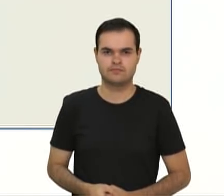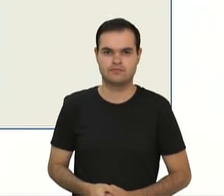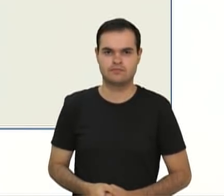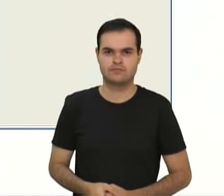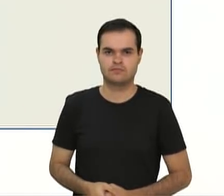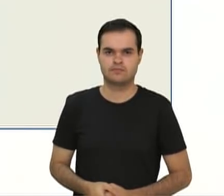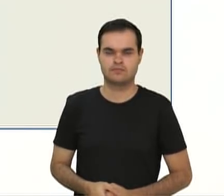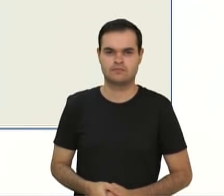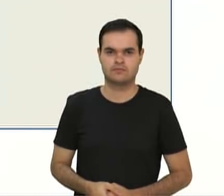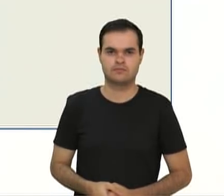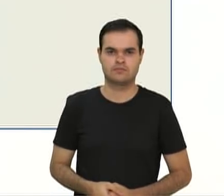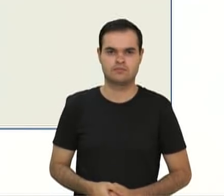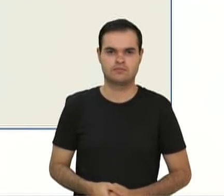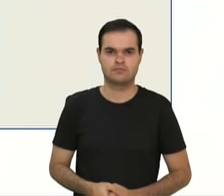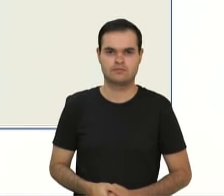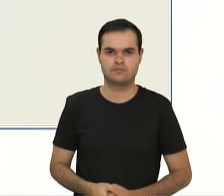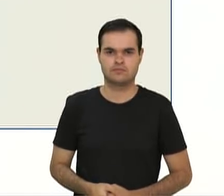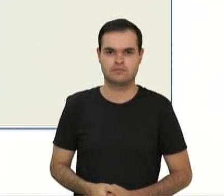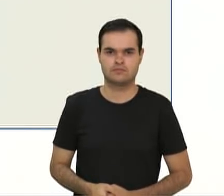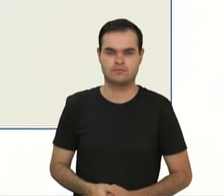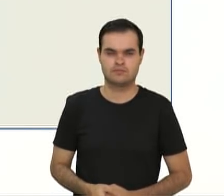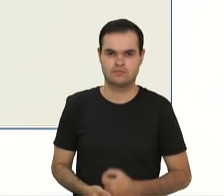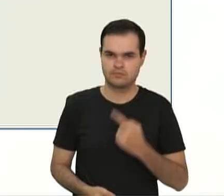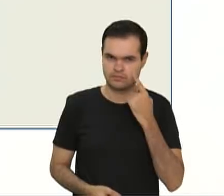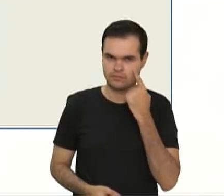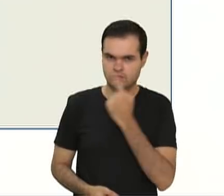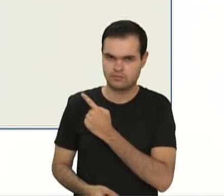Veja só a questão de oposição com o